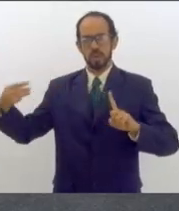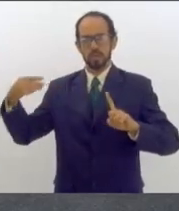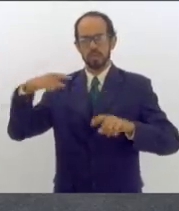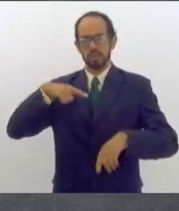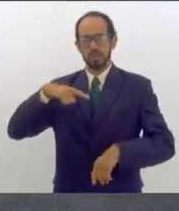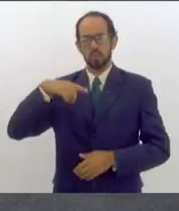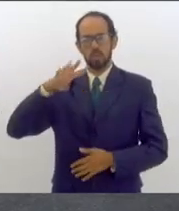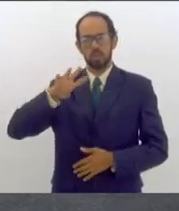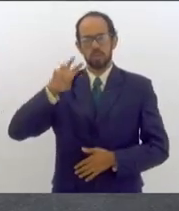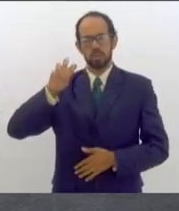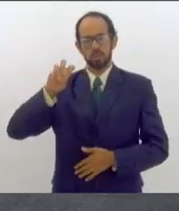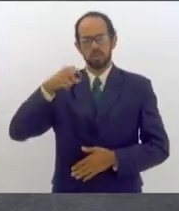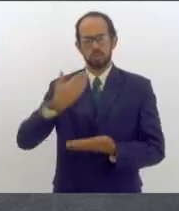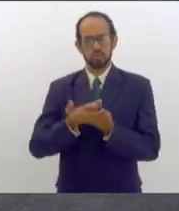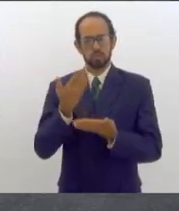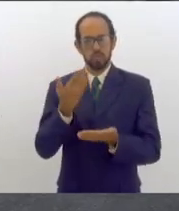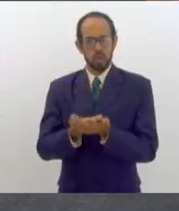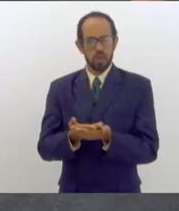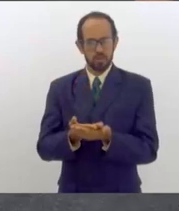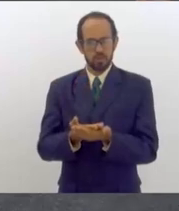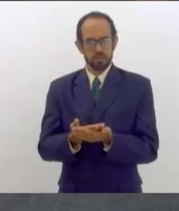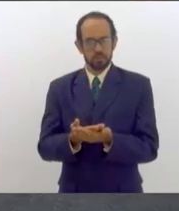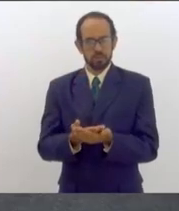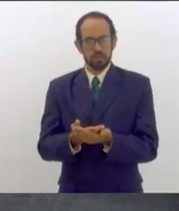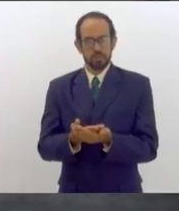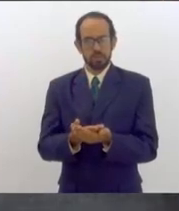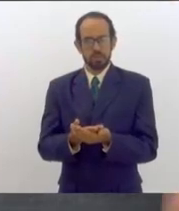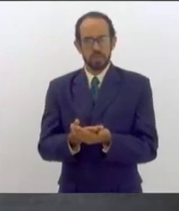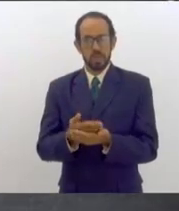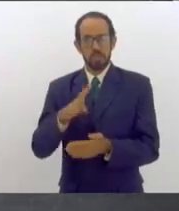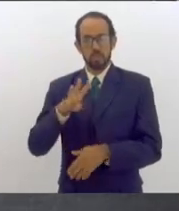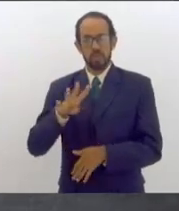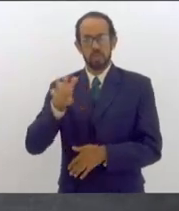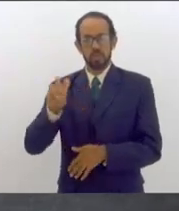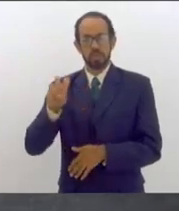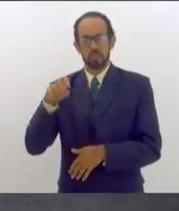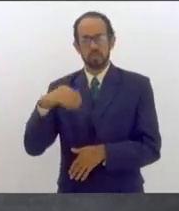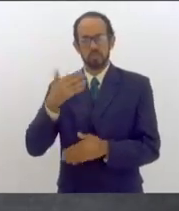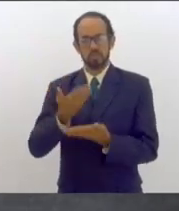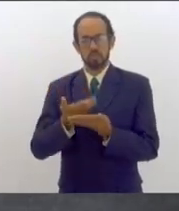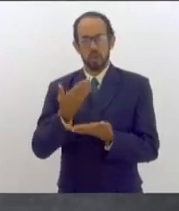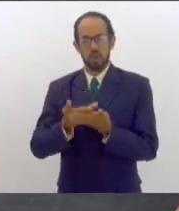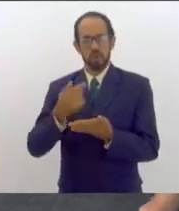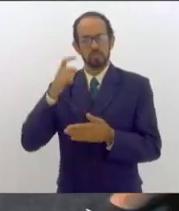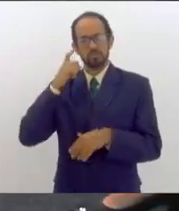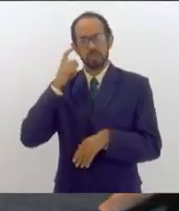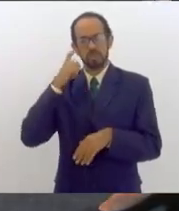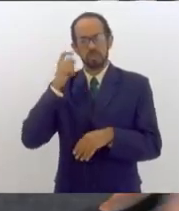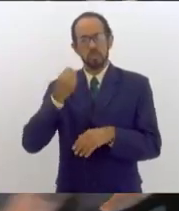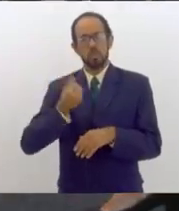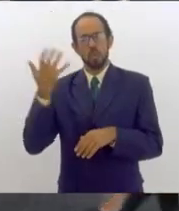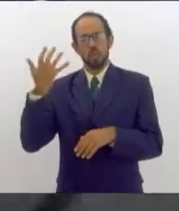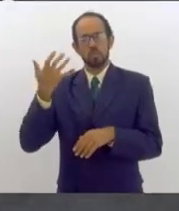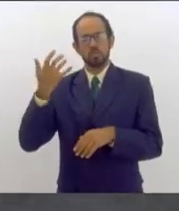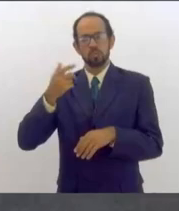escolas 45 escolas você imagina o número de estudantes que ficaram sem aulas hoje né